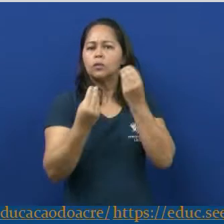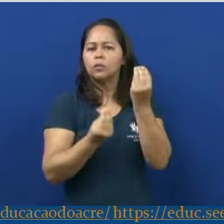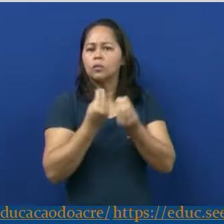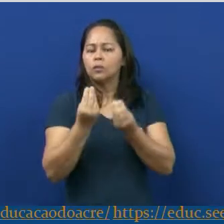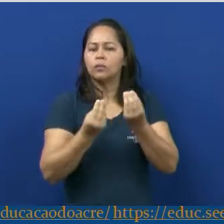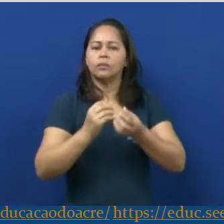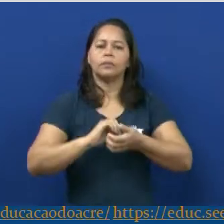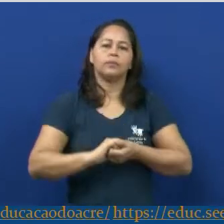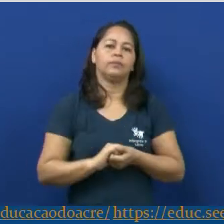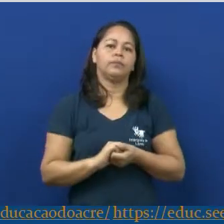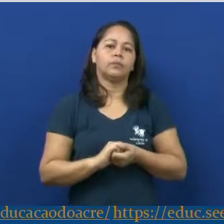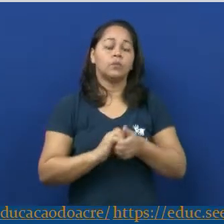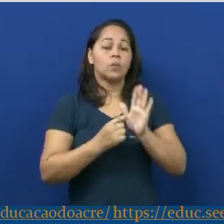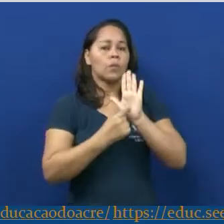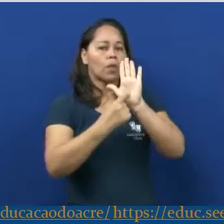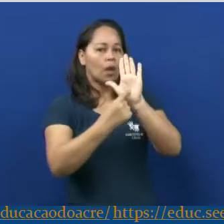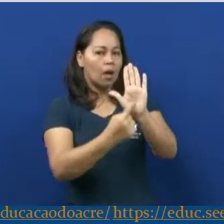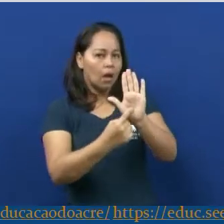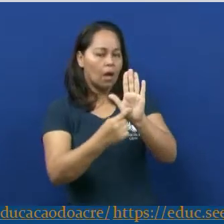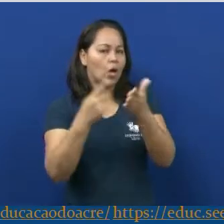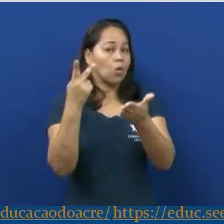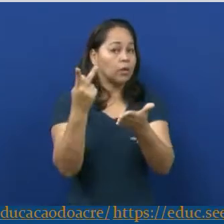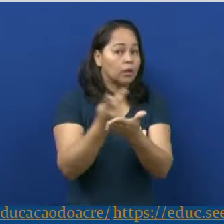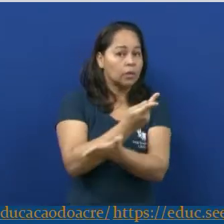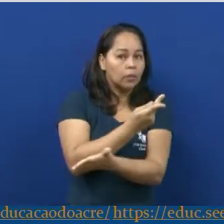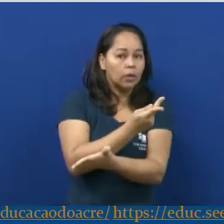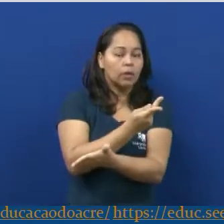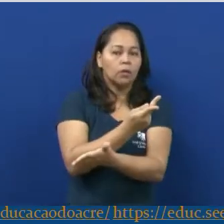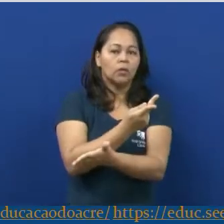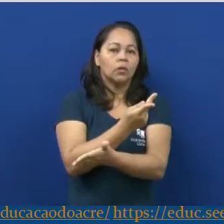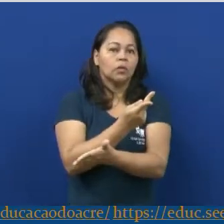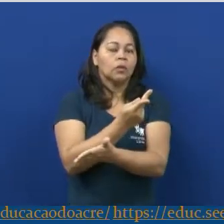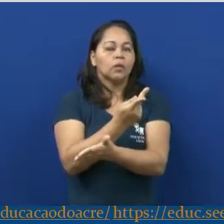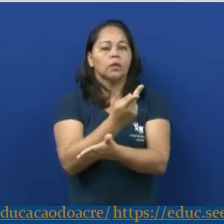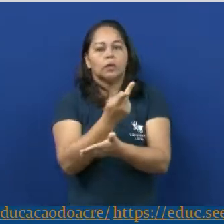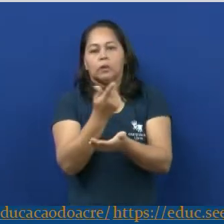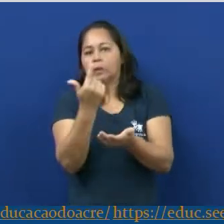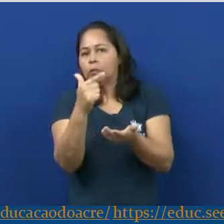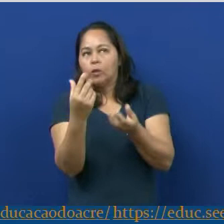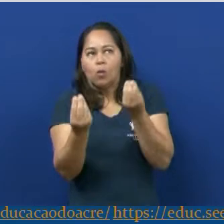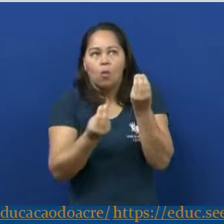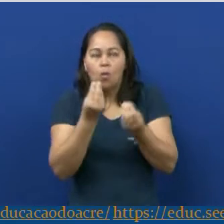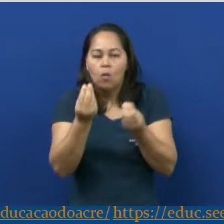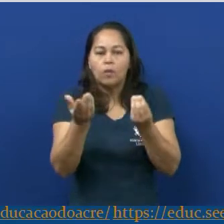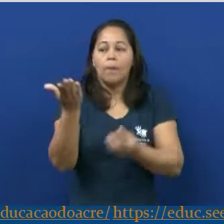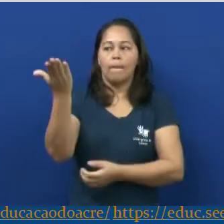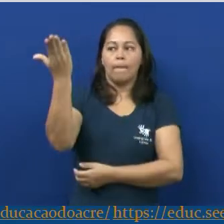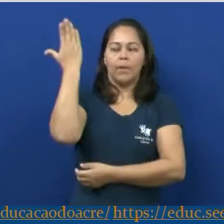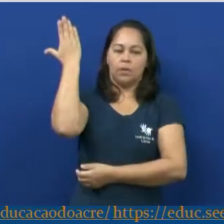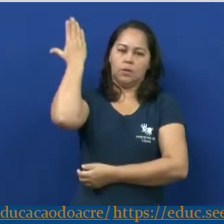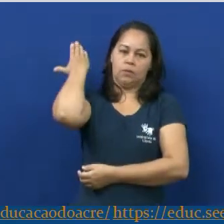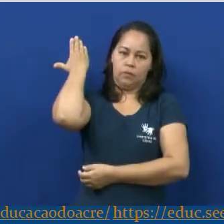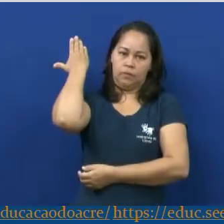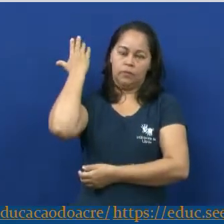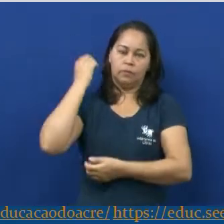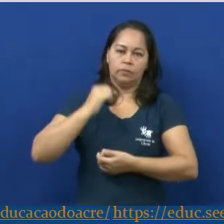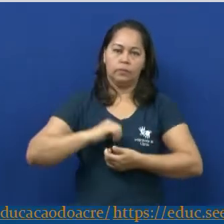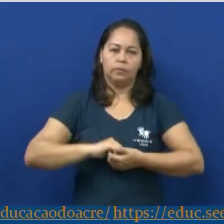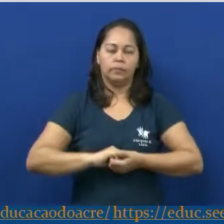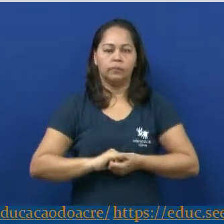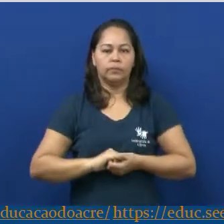para você referência ações que ocorreram num tempo indefinido no passado